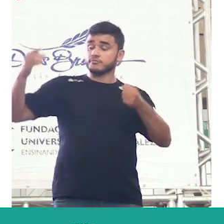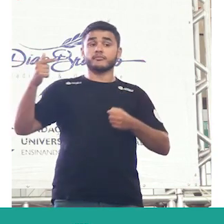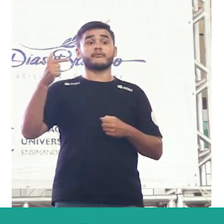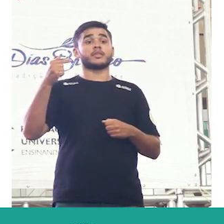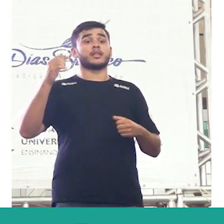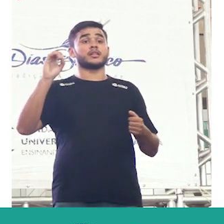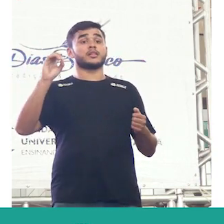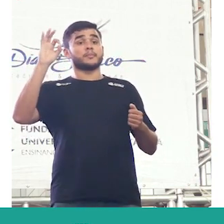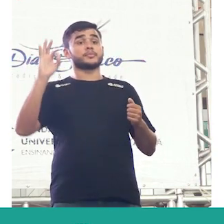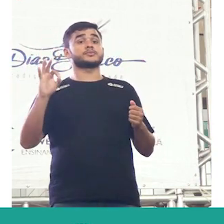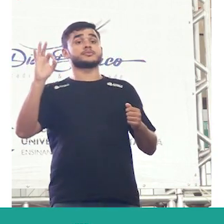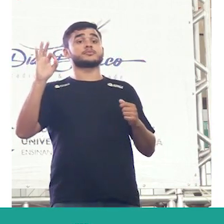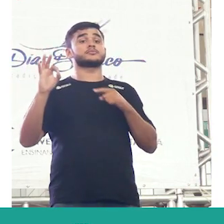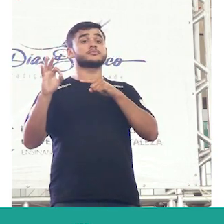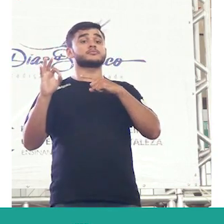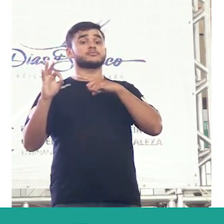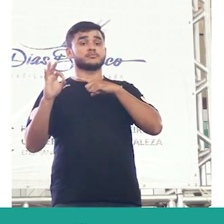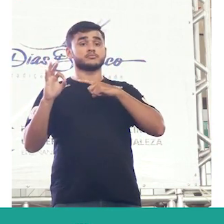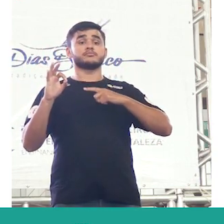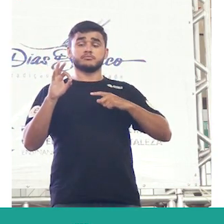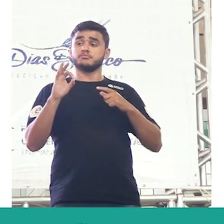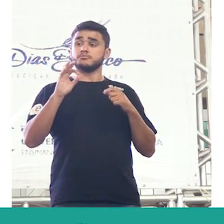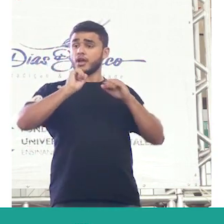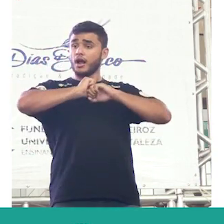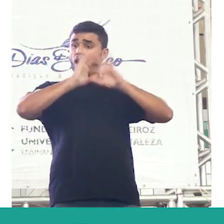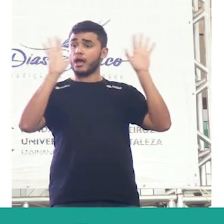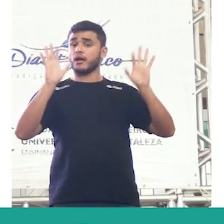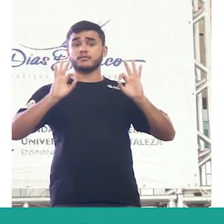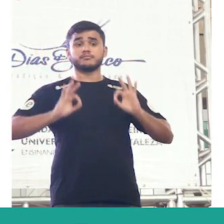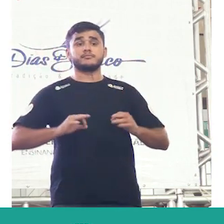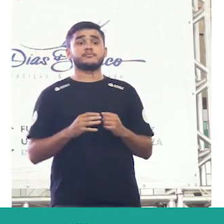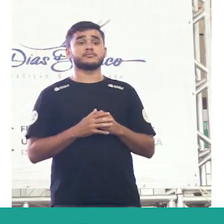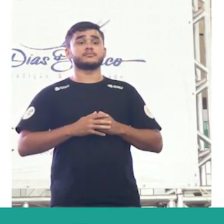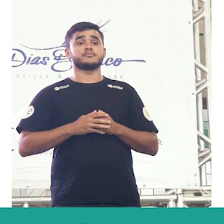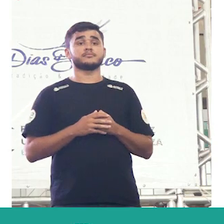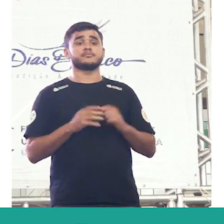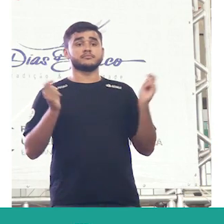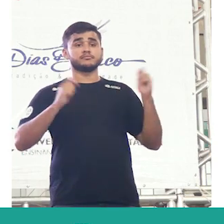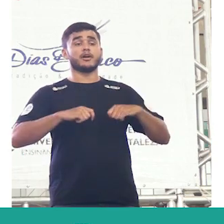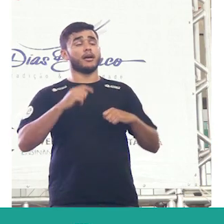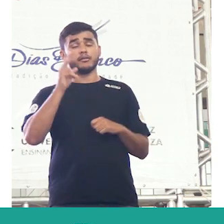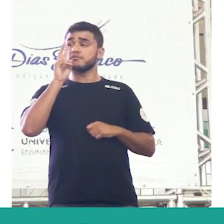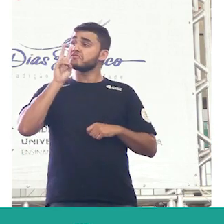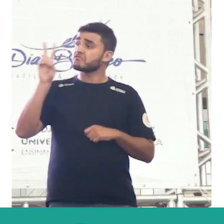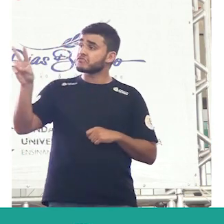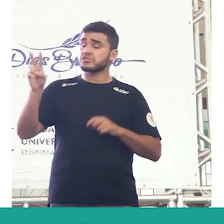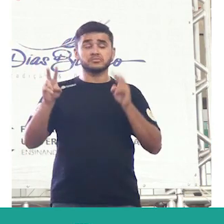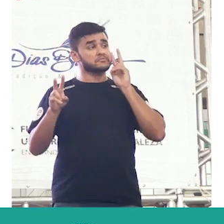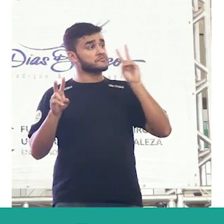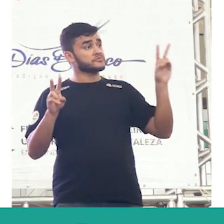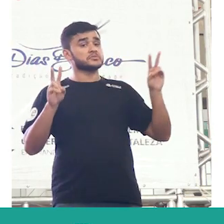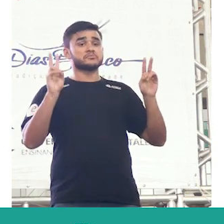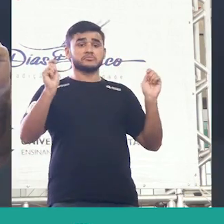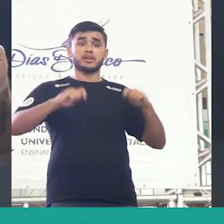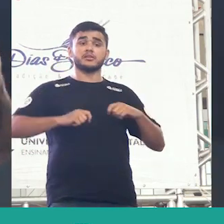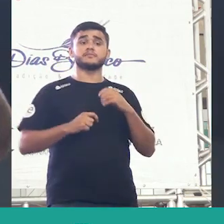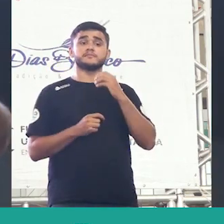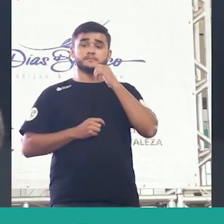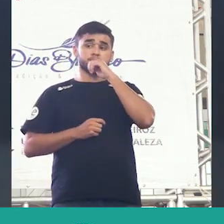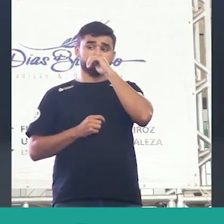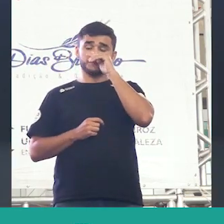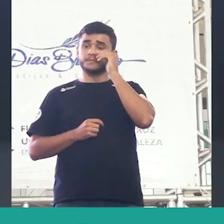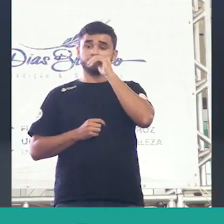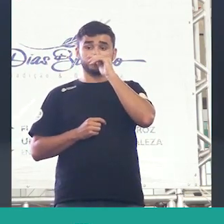70%. 70%, pessoal, também é clarinho. Dá para ver legal para esse vidro dianteiro do lado